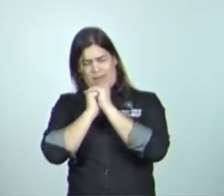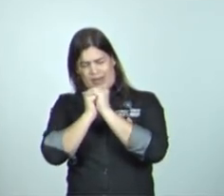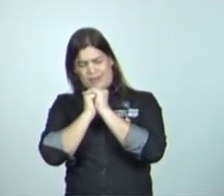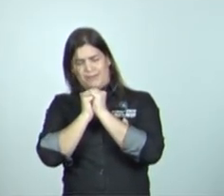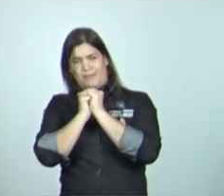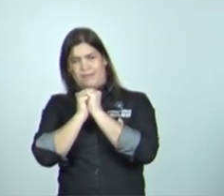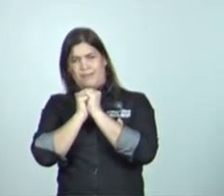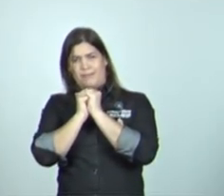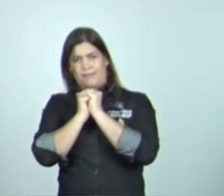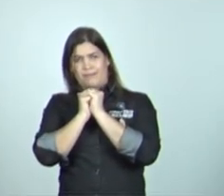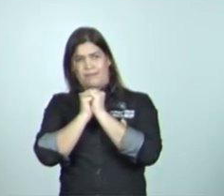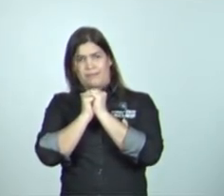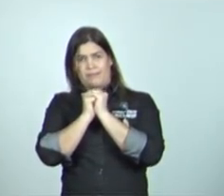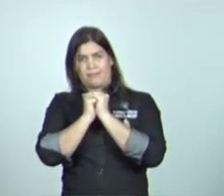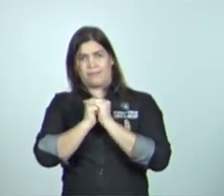pai amém